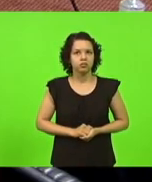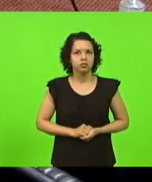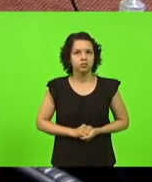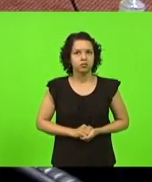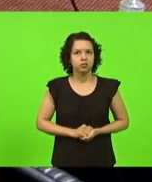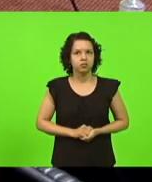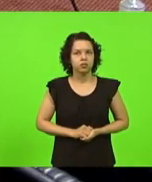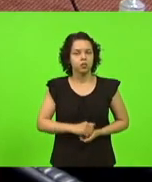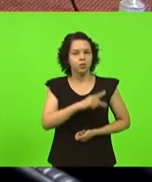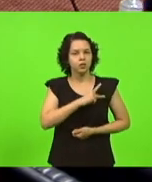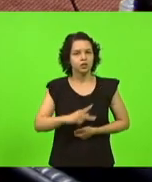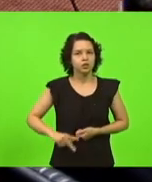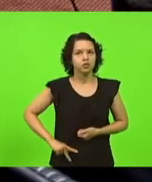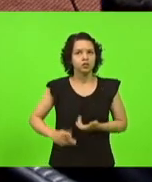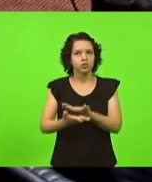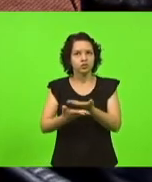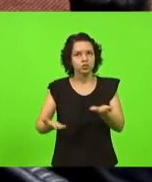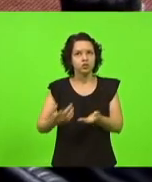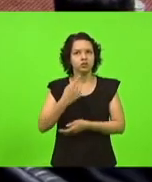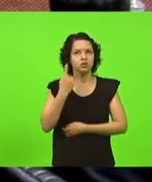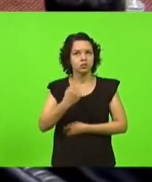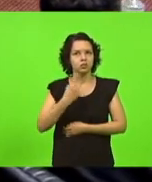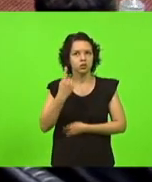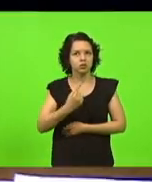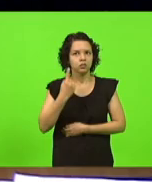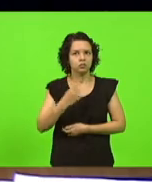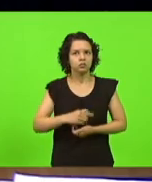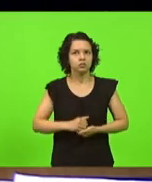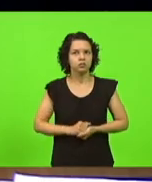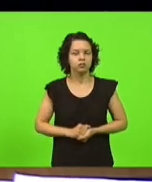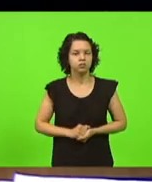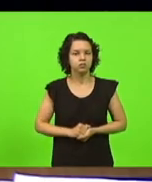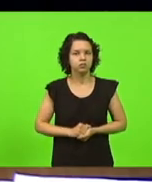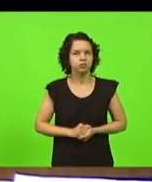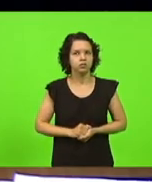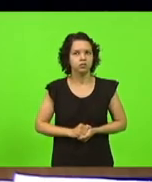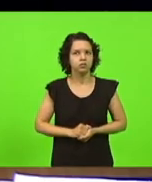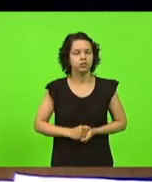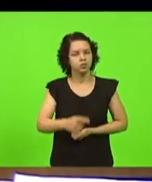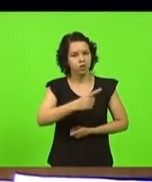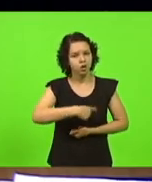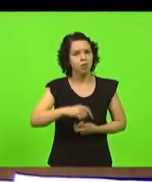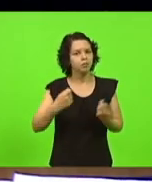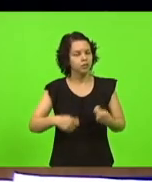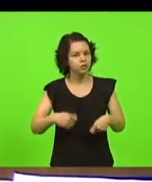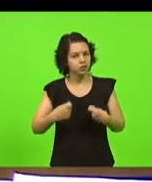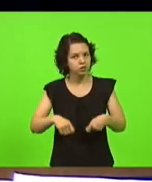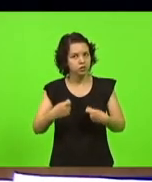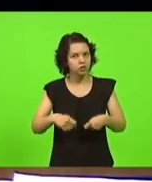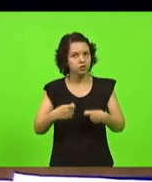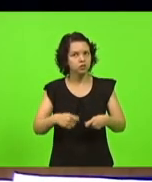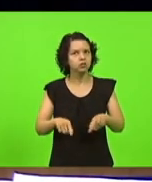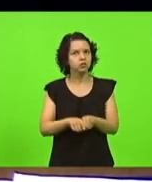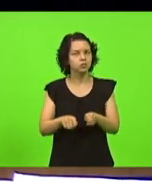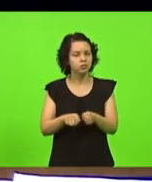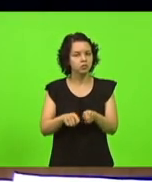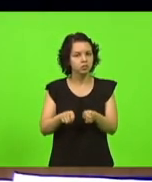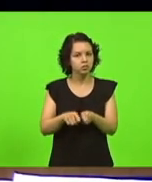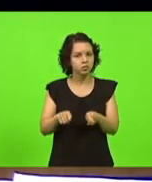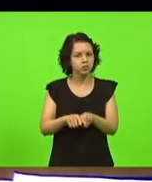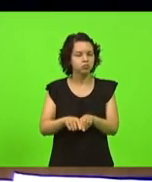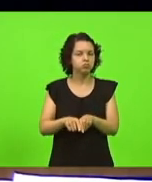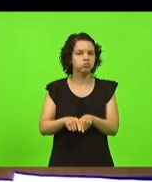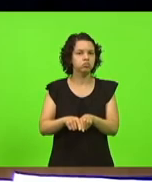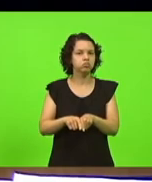Senhor presidente, senhores deputados, precisamos fazer uma observação no que